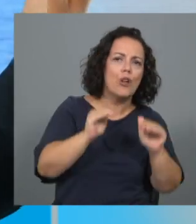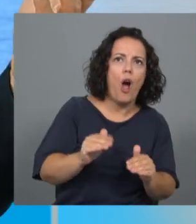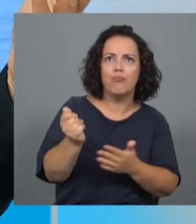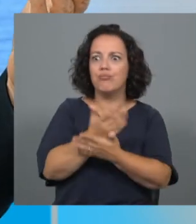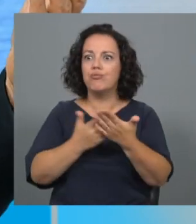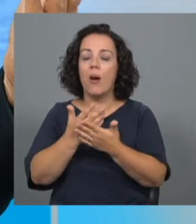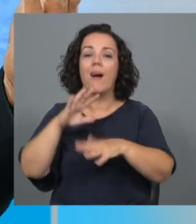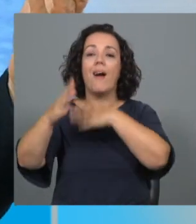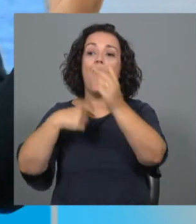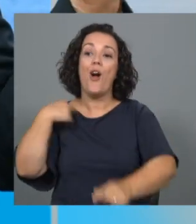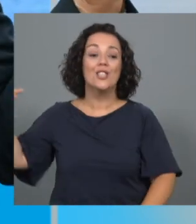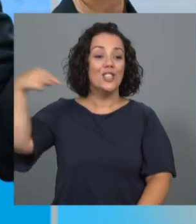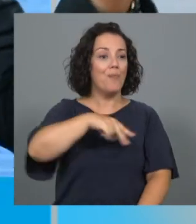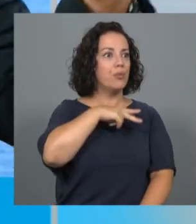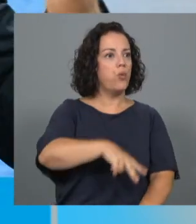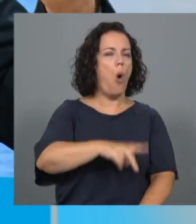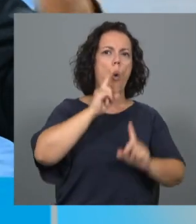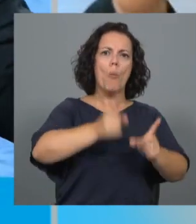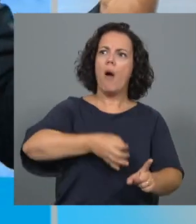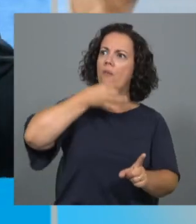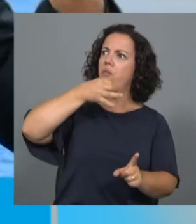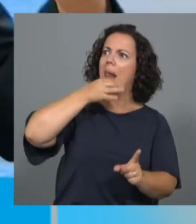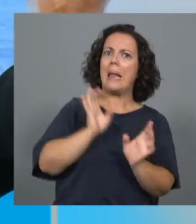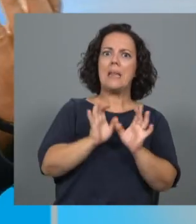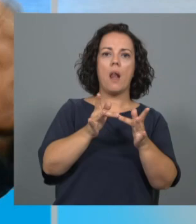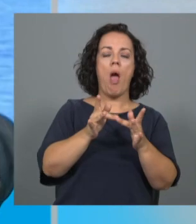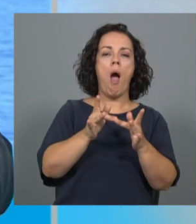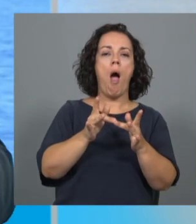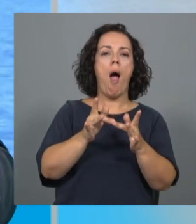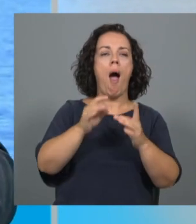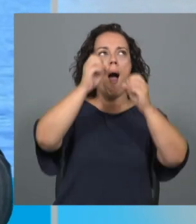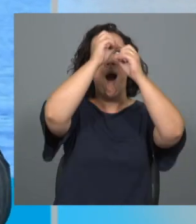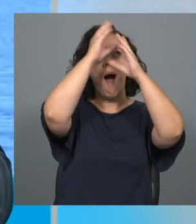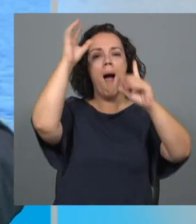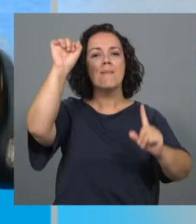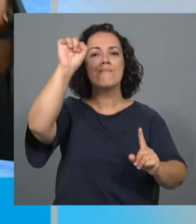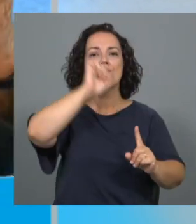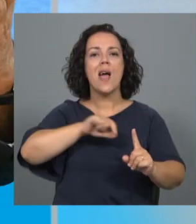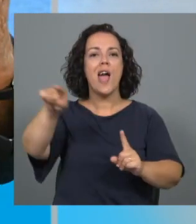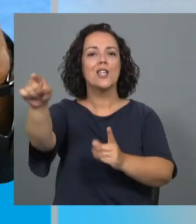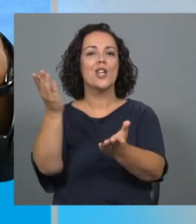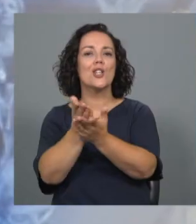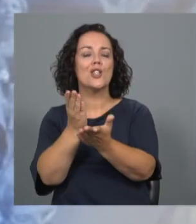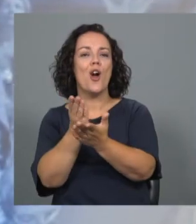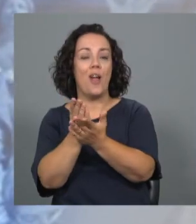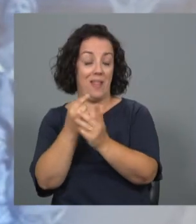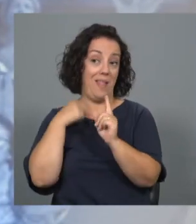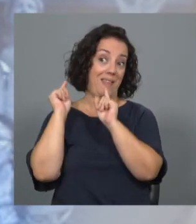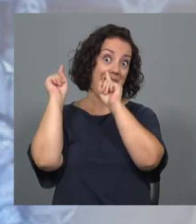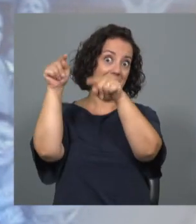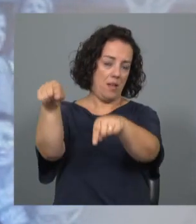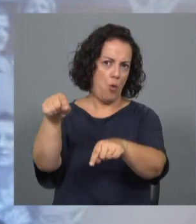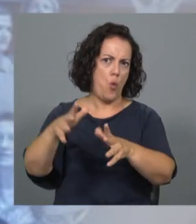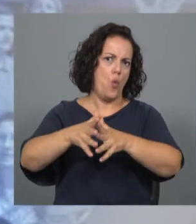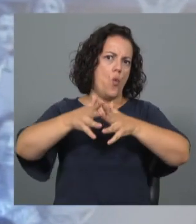começava-se a falar de internet. Eu digo, olha, foi mesmo a calhar esta escola de computadores. Lá na missão, que era a maior